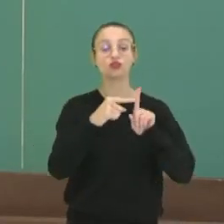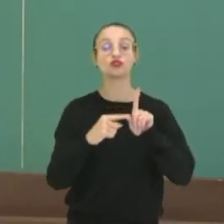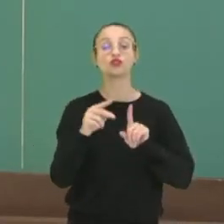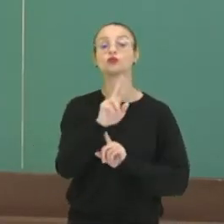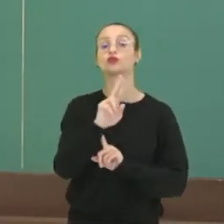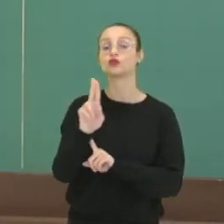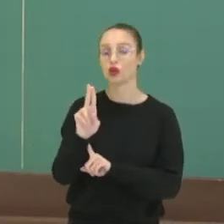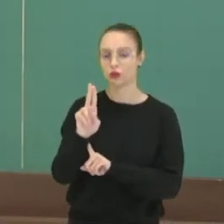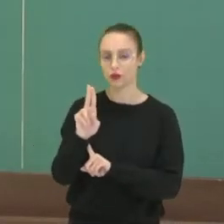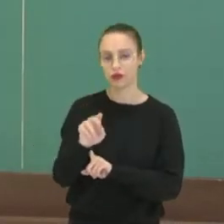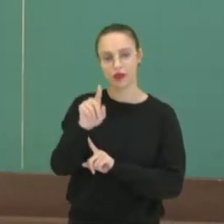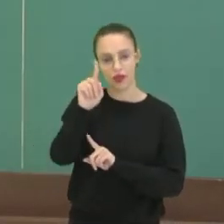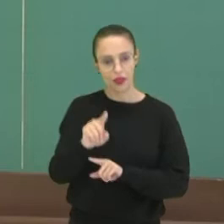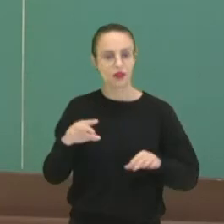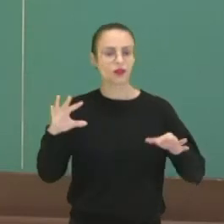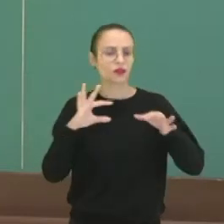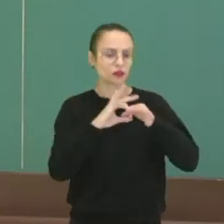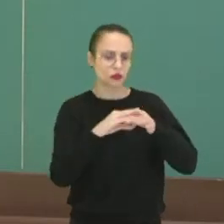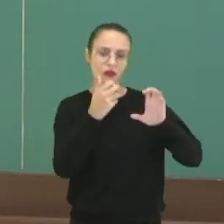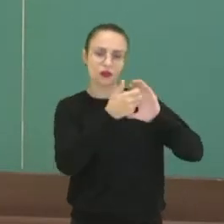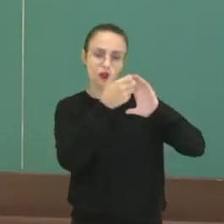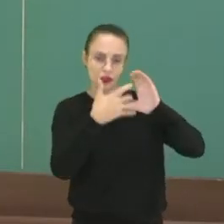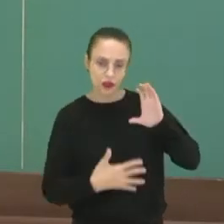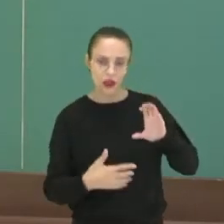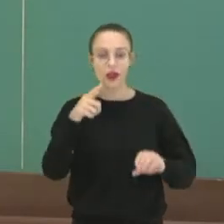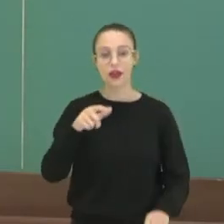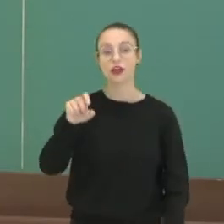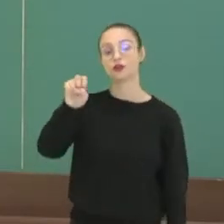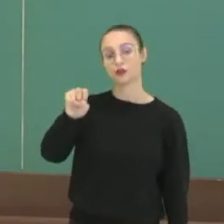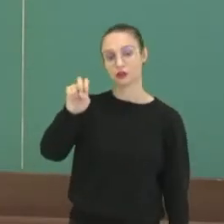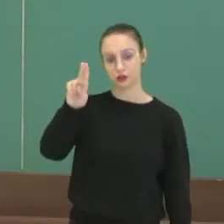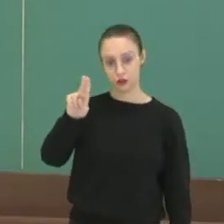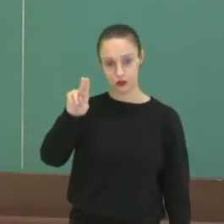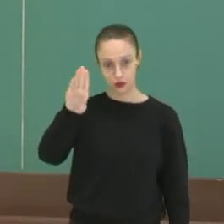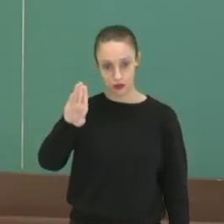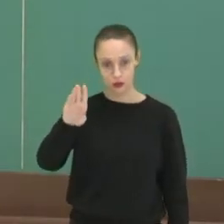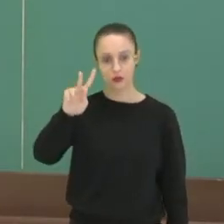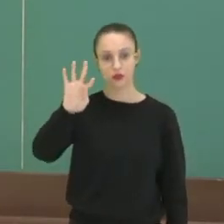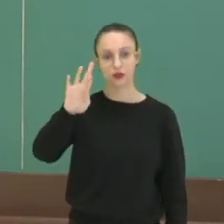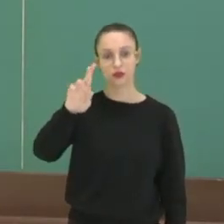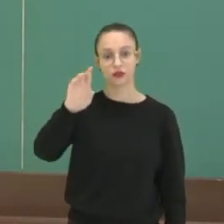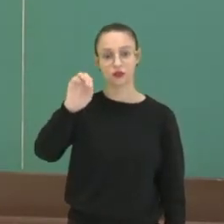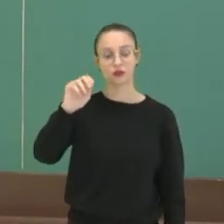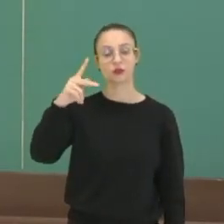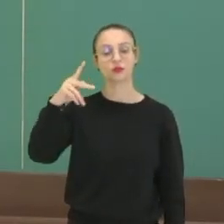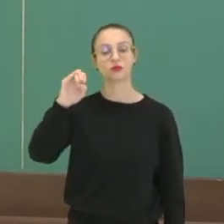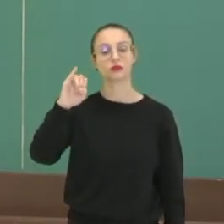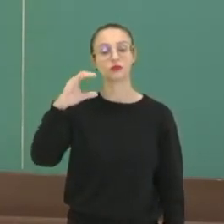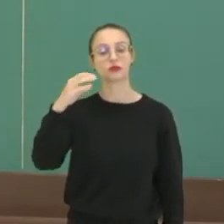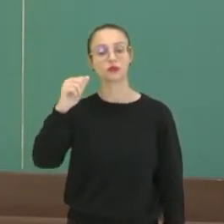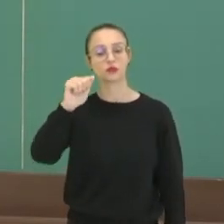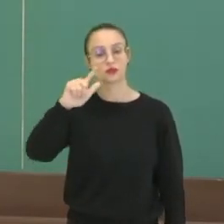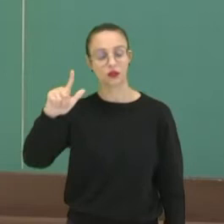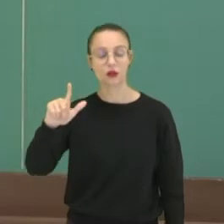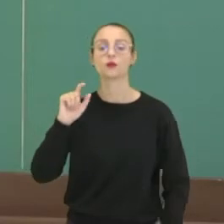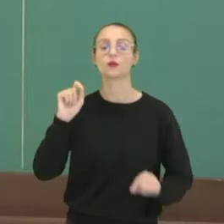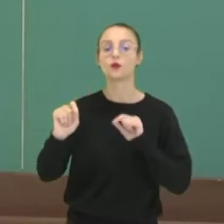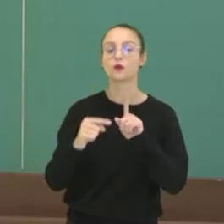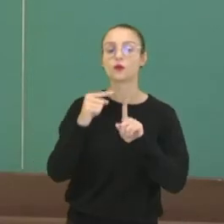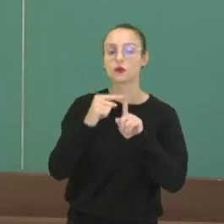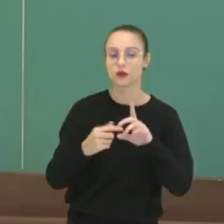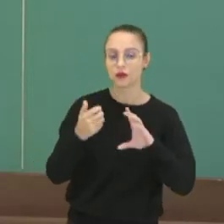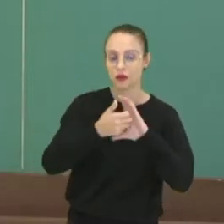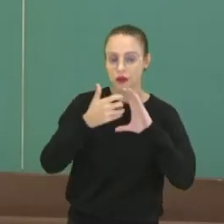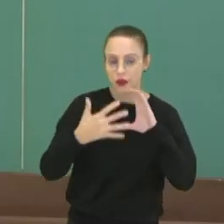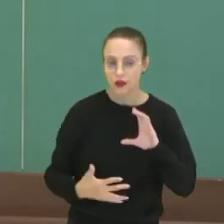climático, considerando as suas características, é o subtropical. E o que ele tem de características ali? Tem as estações do